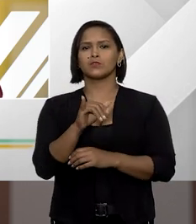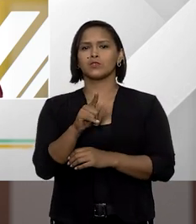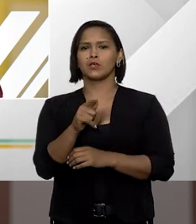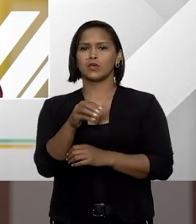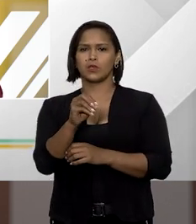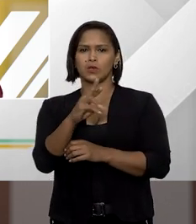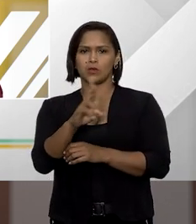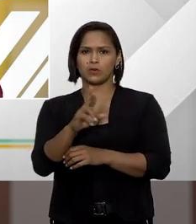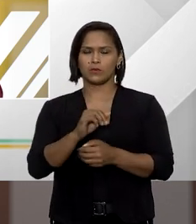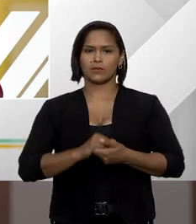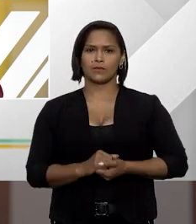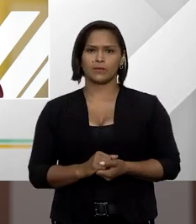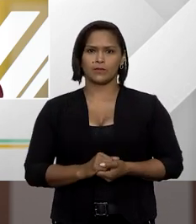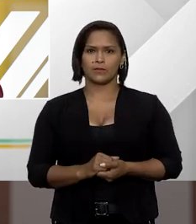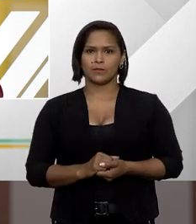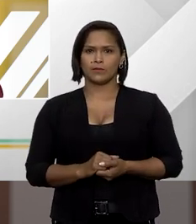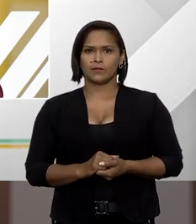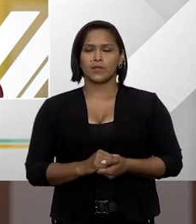Igor?